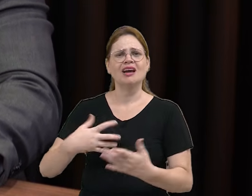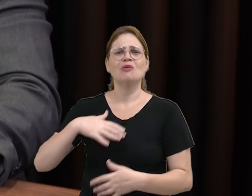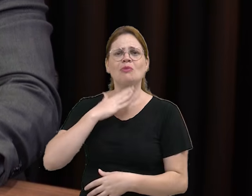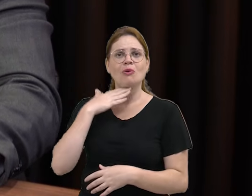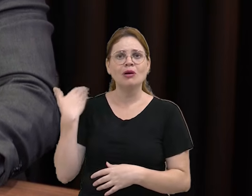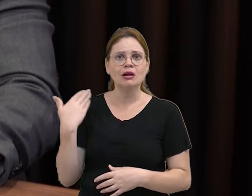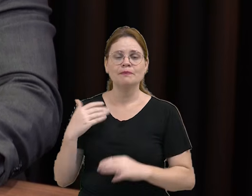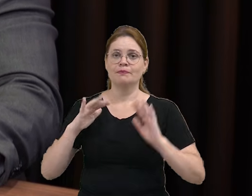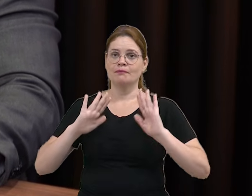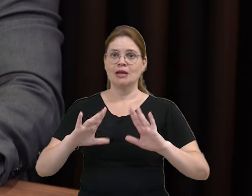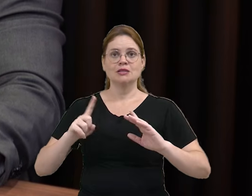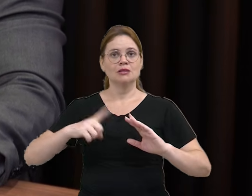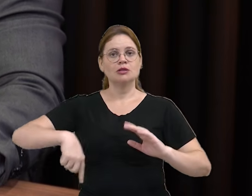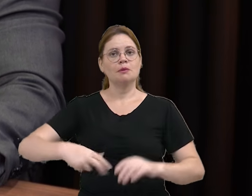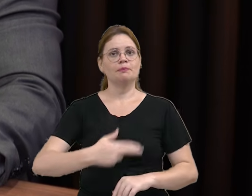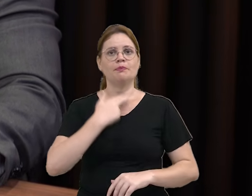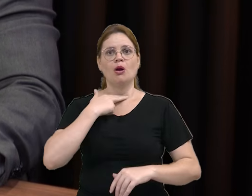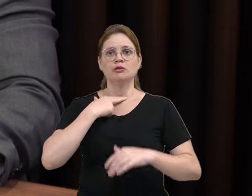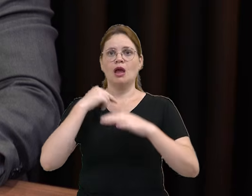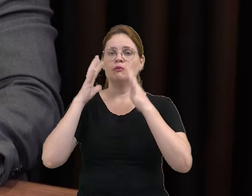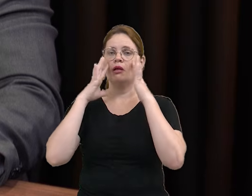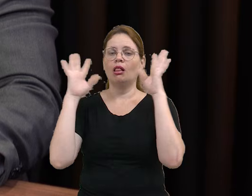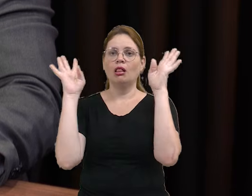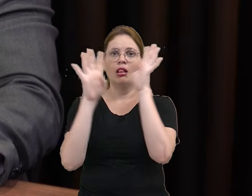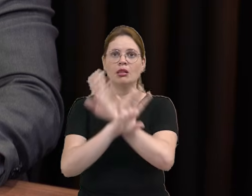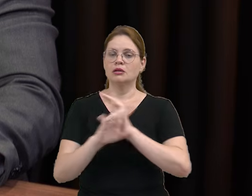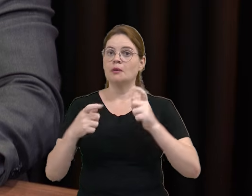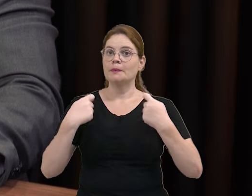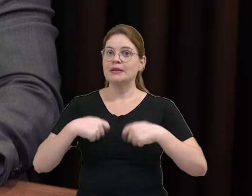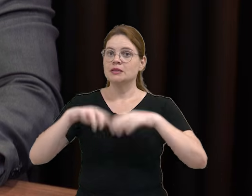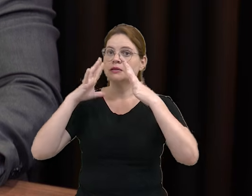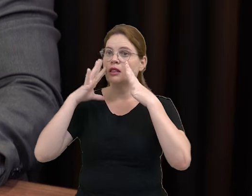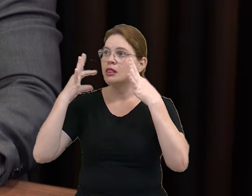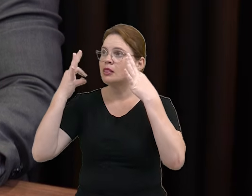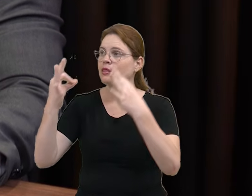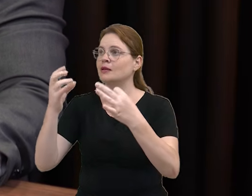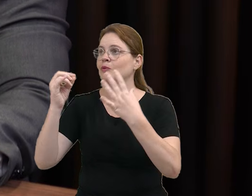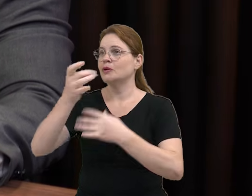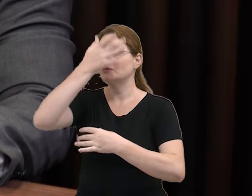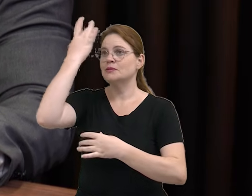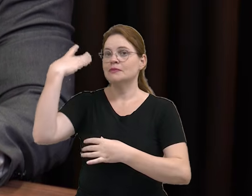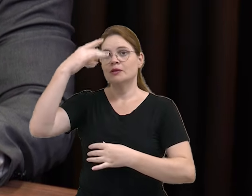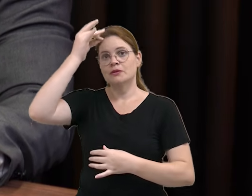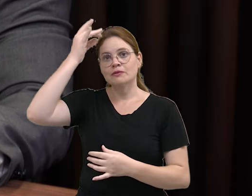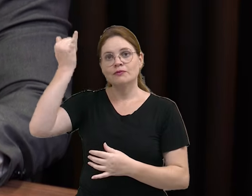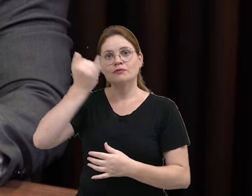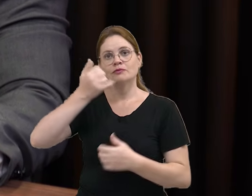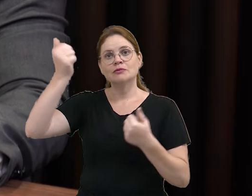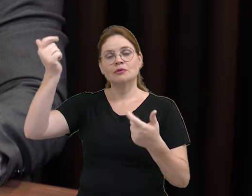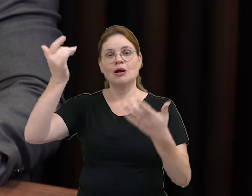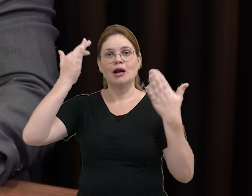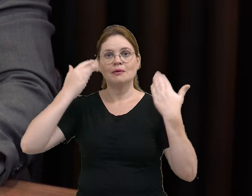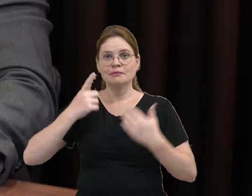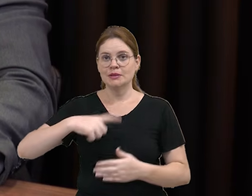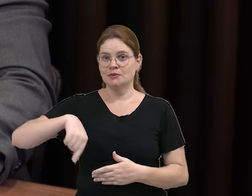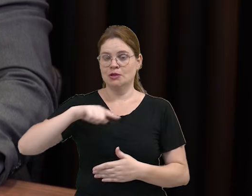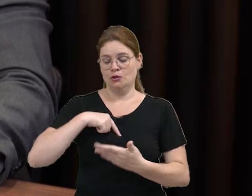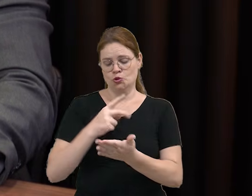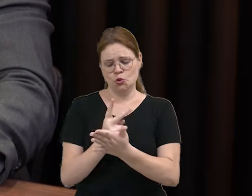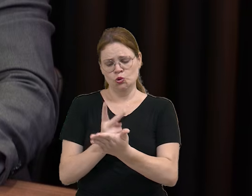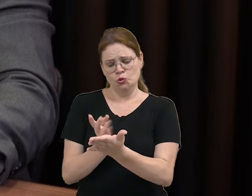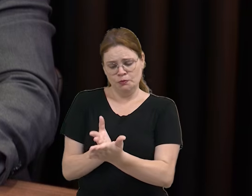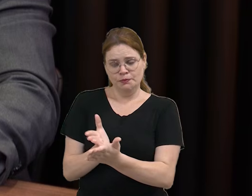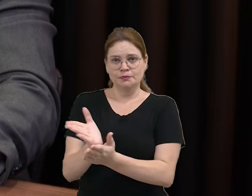revelação, de atender a orientação que o Senhor nos dá, a bênção do alto, para continuarmos